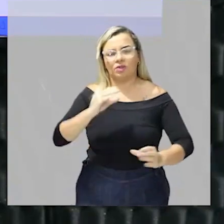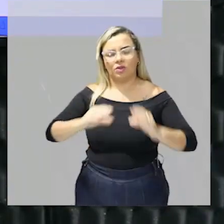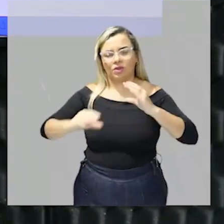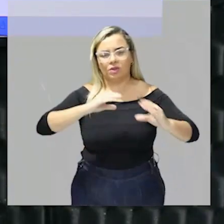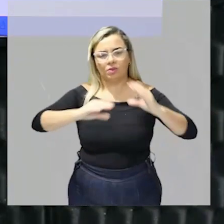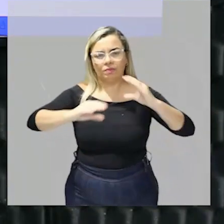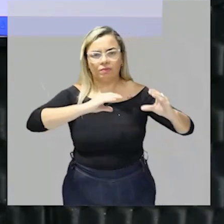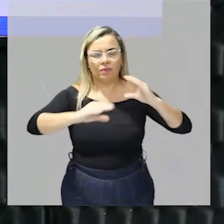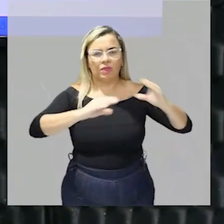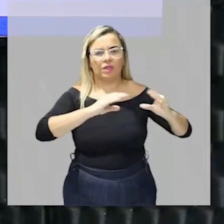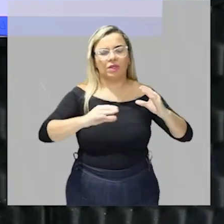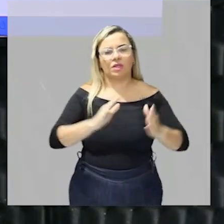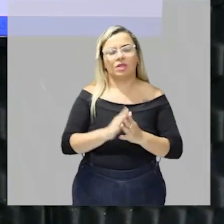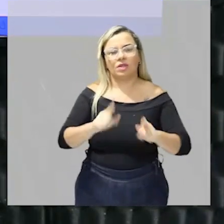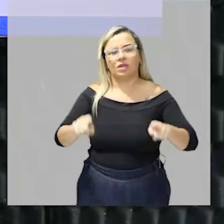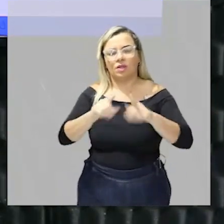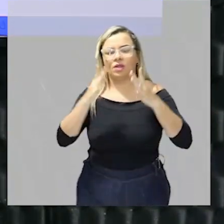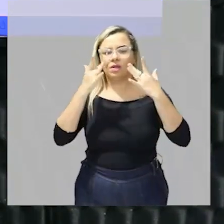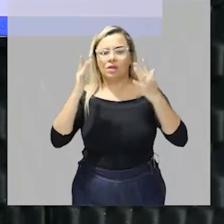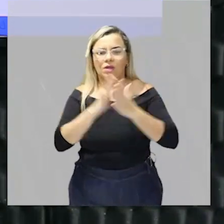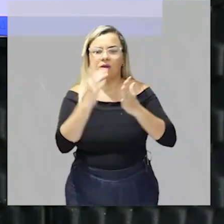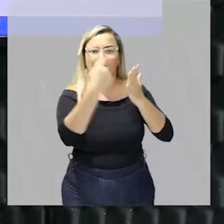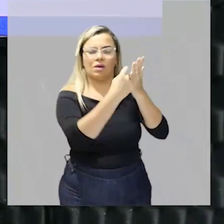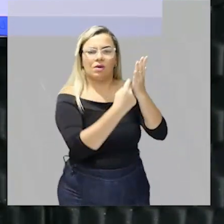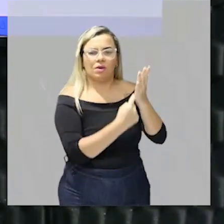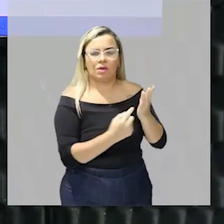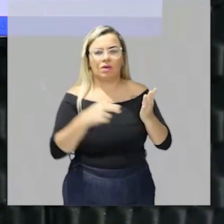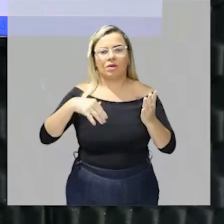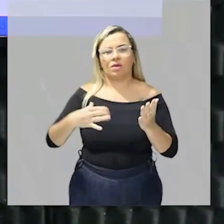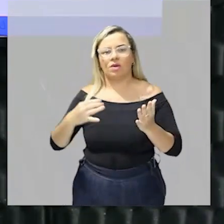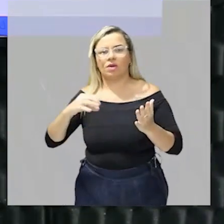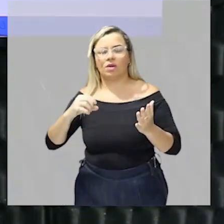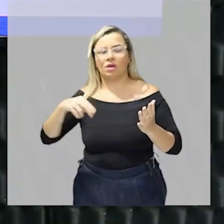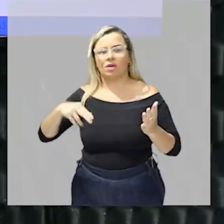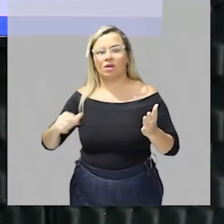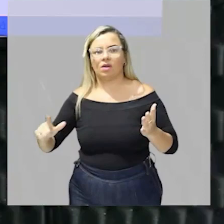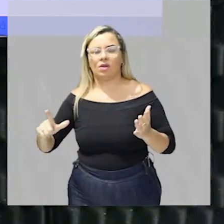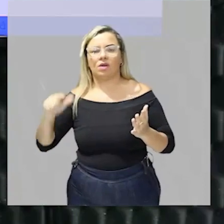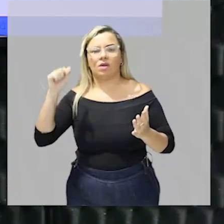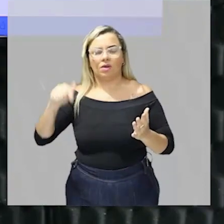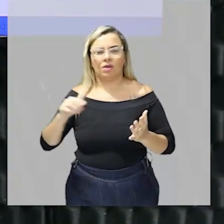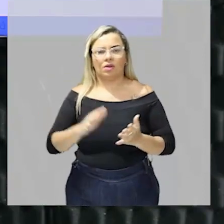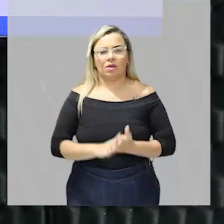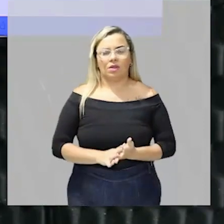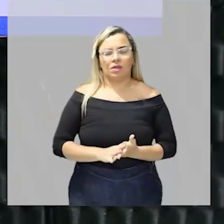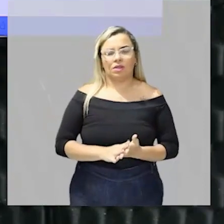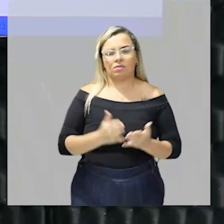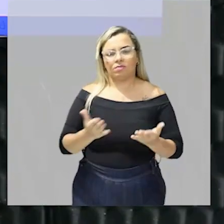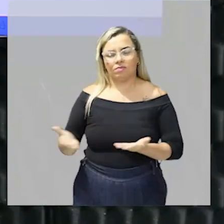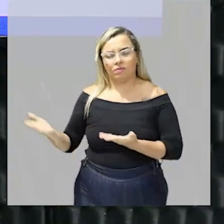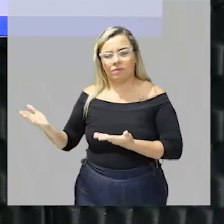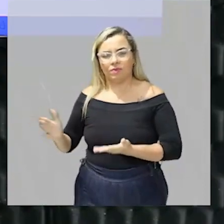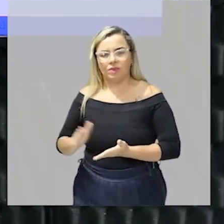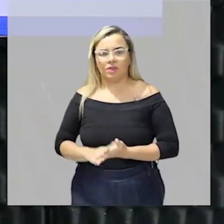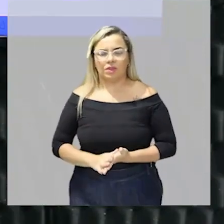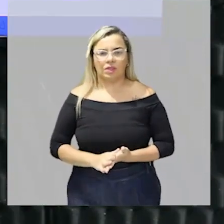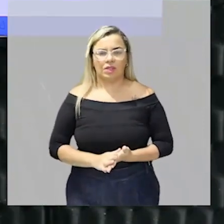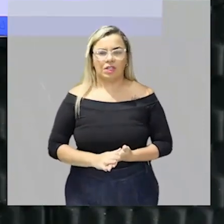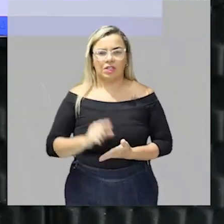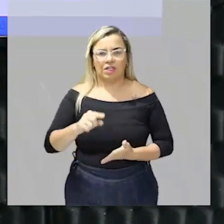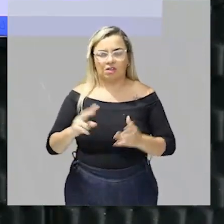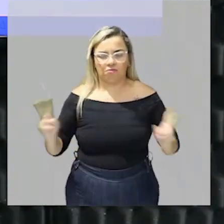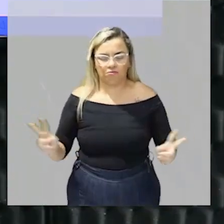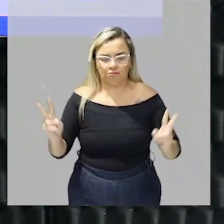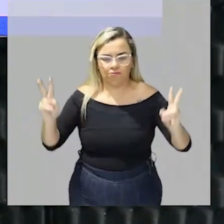um projeto do nacionalsocialismo, um projeto que valoriza a chamada etnia,